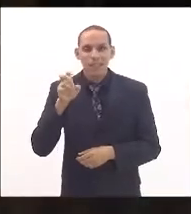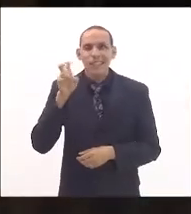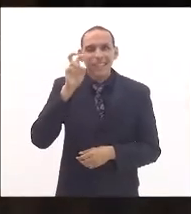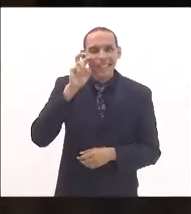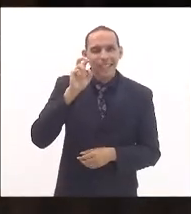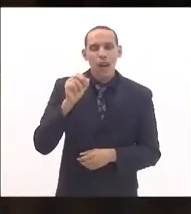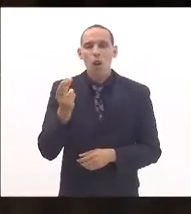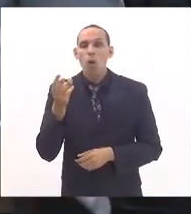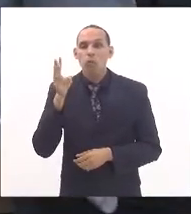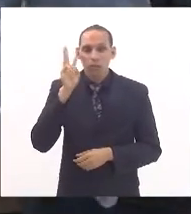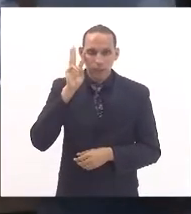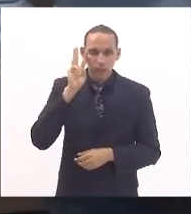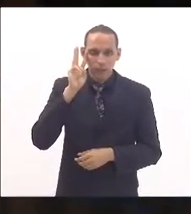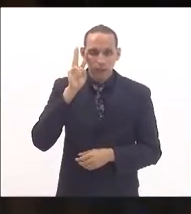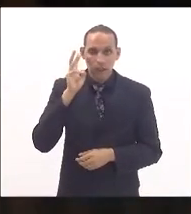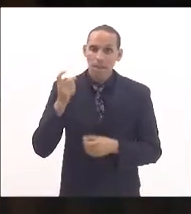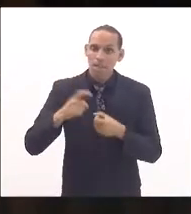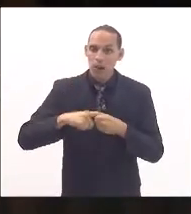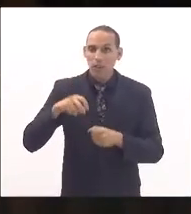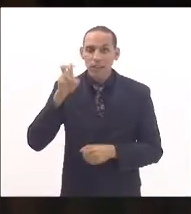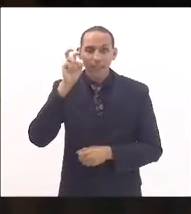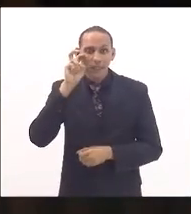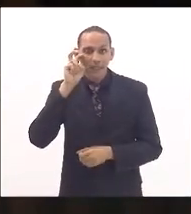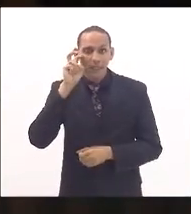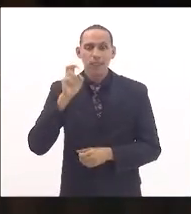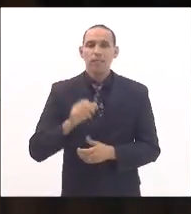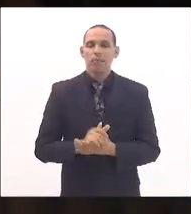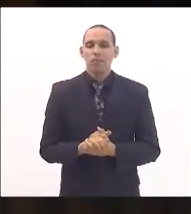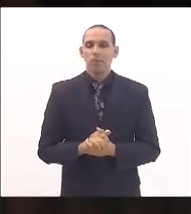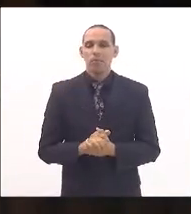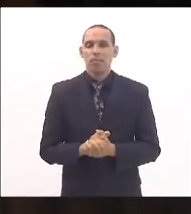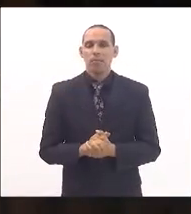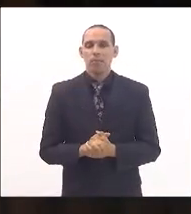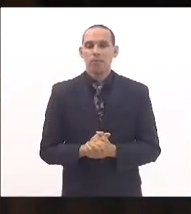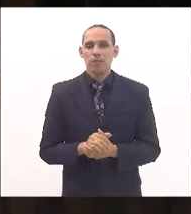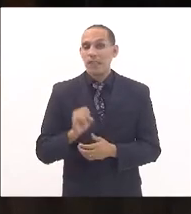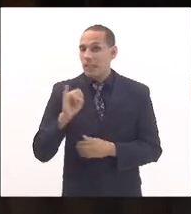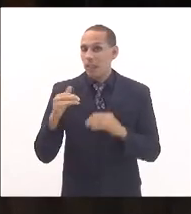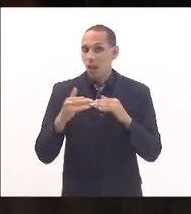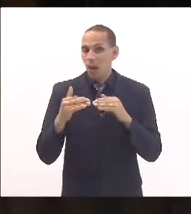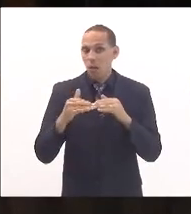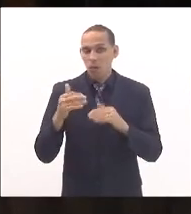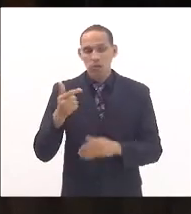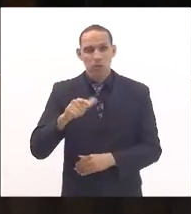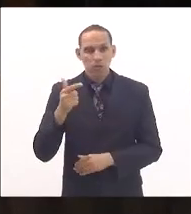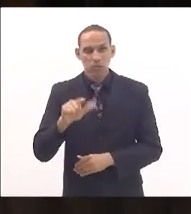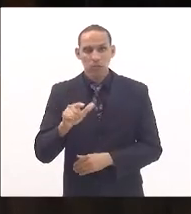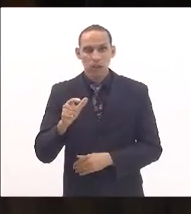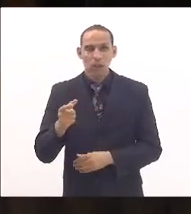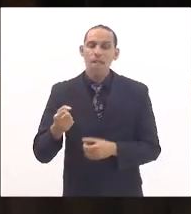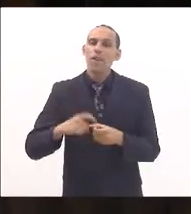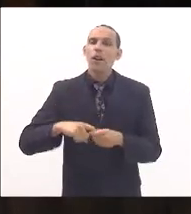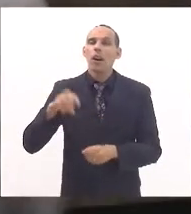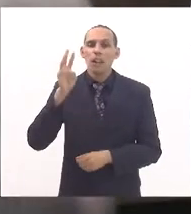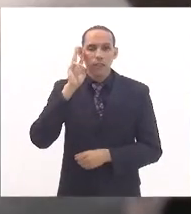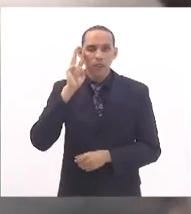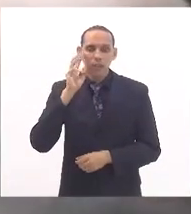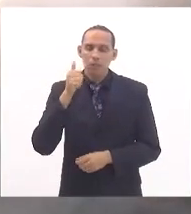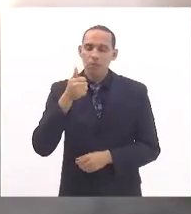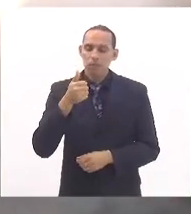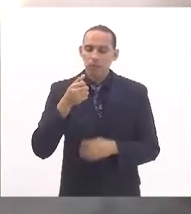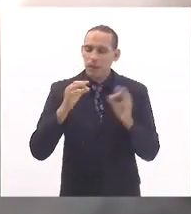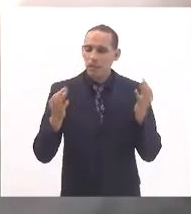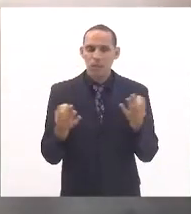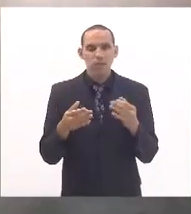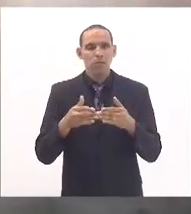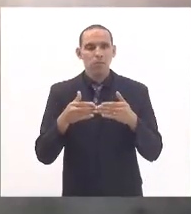terça. Quinta ou terça. Volta então. Quinta, se perfeito. Não chegarmos a um acordo, voltamos na próxima terça. Essa mas... é a minha questão de ordem,